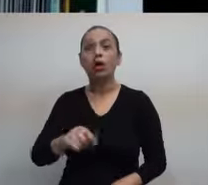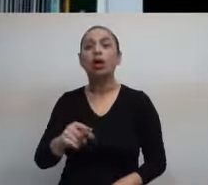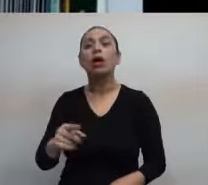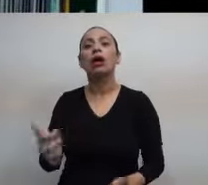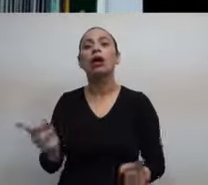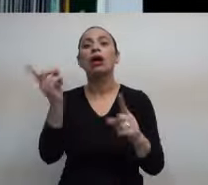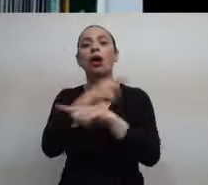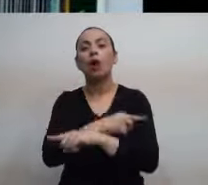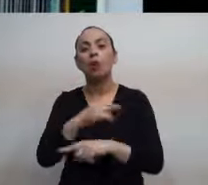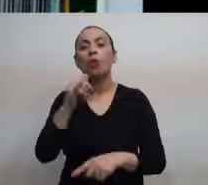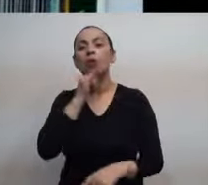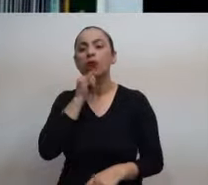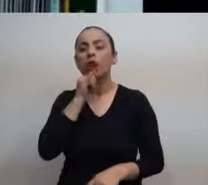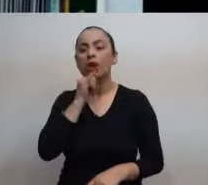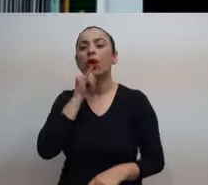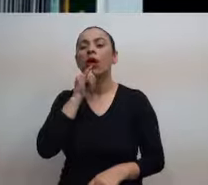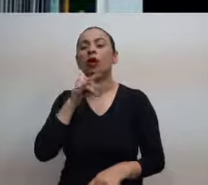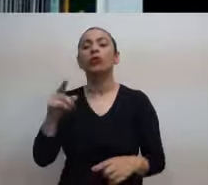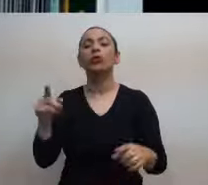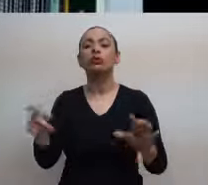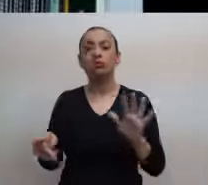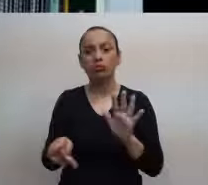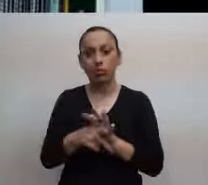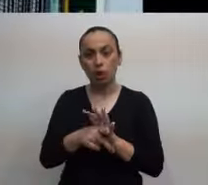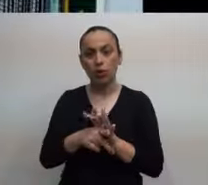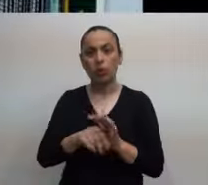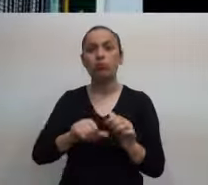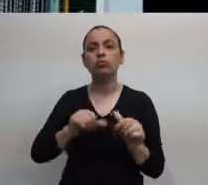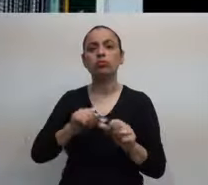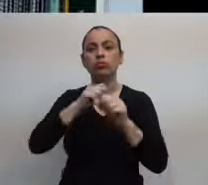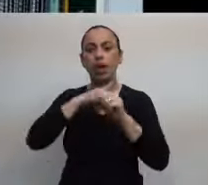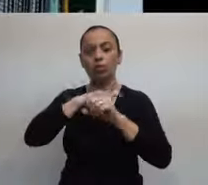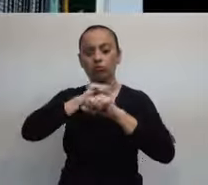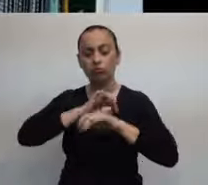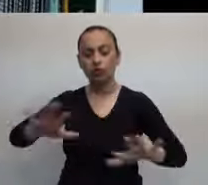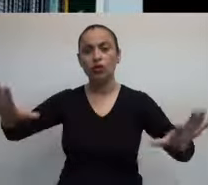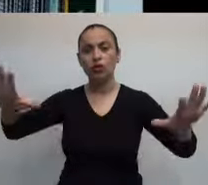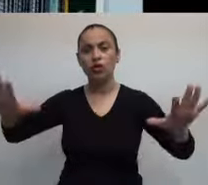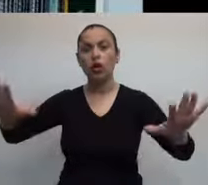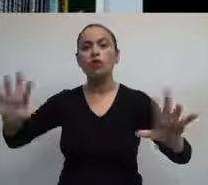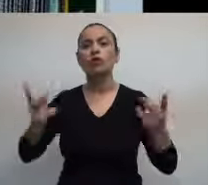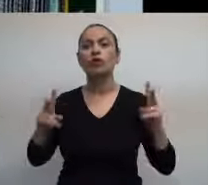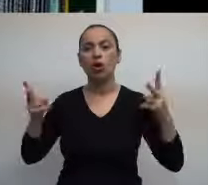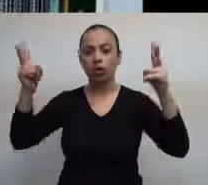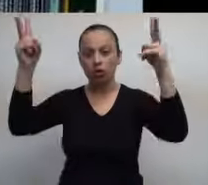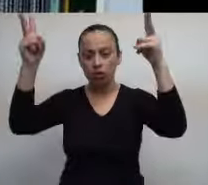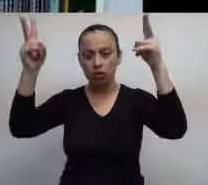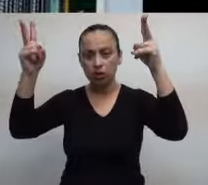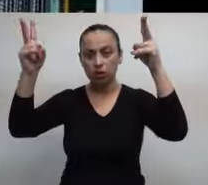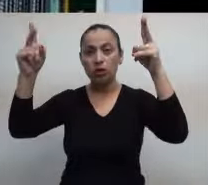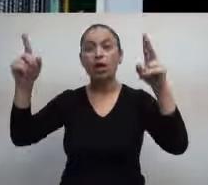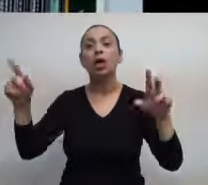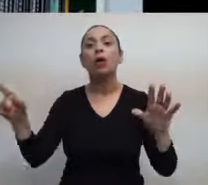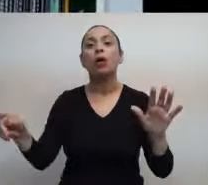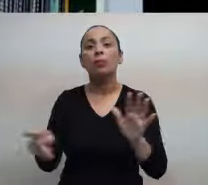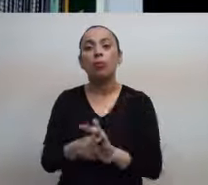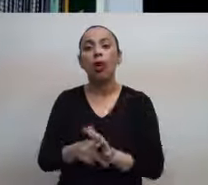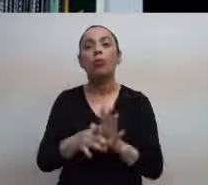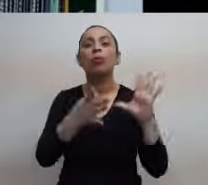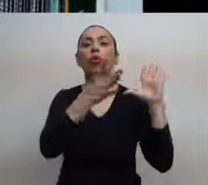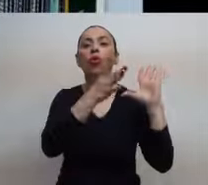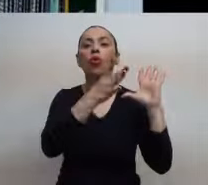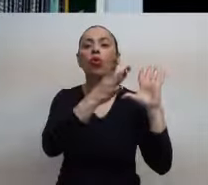a um modelo de globalização baseado em uma maior difusão de valores e